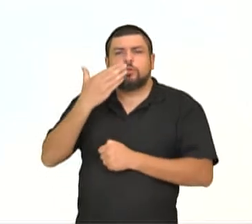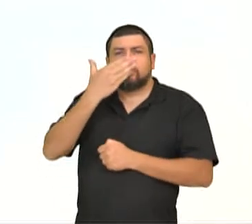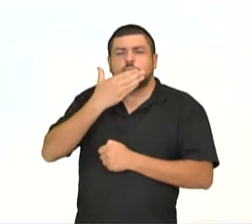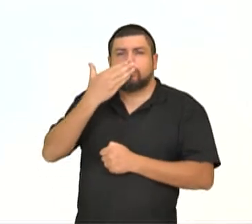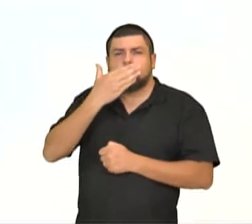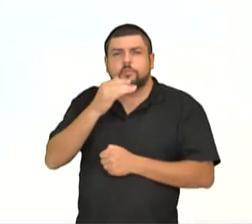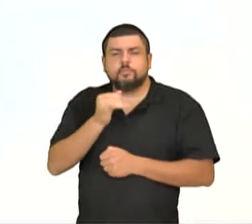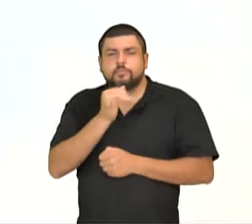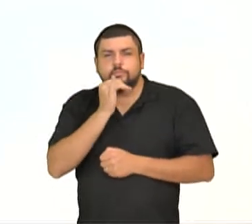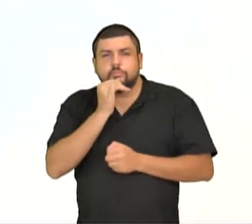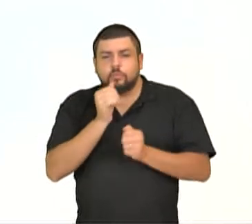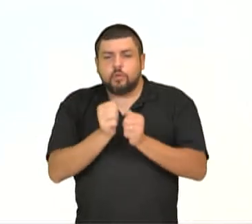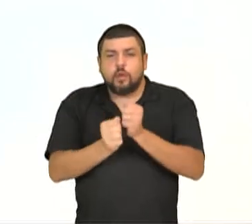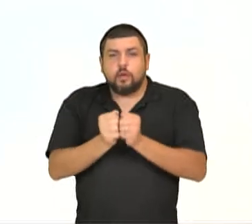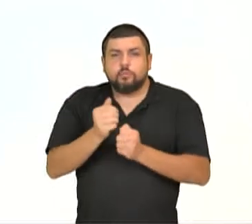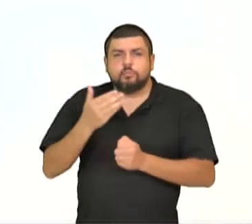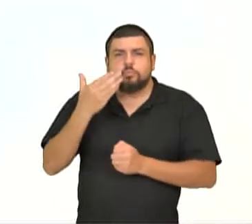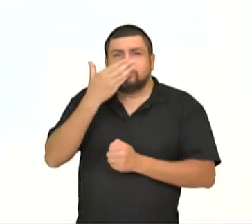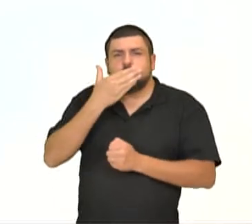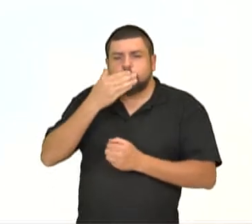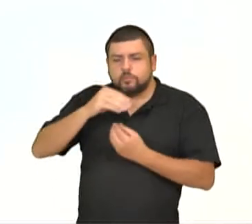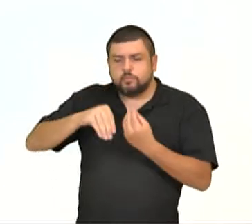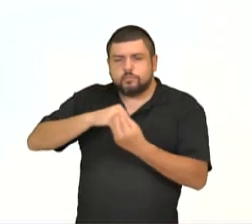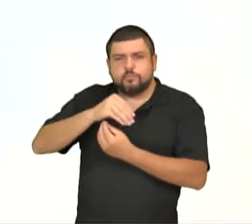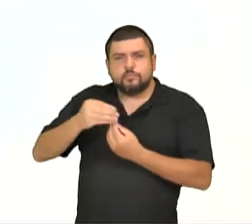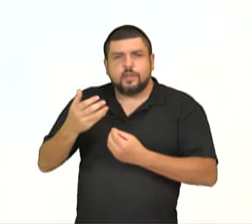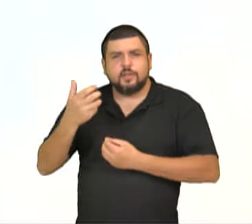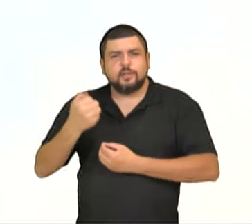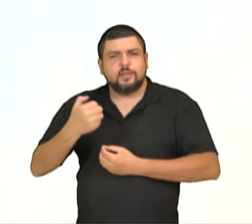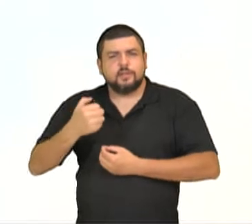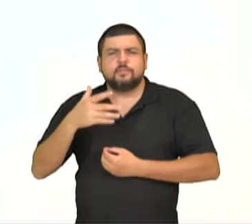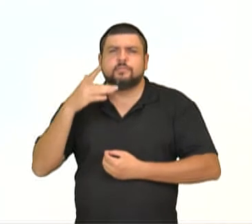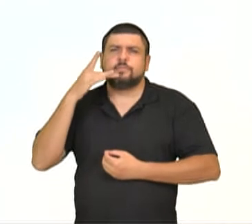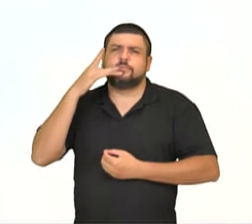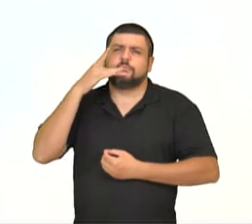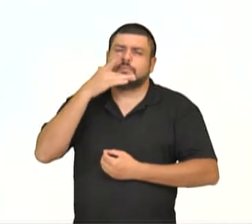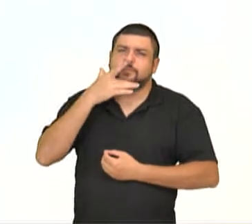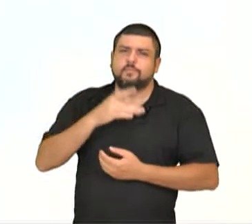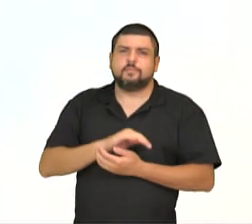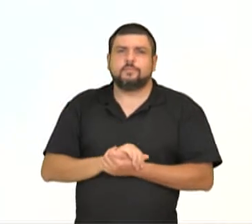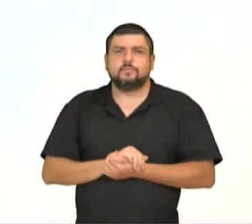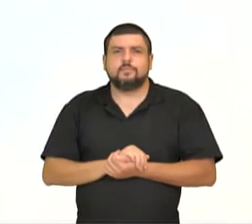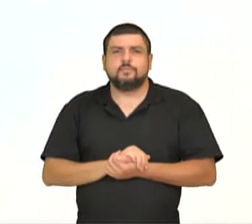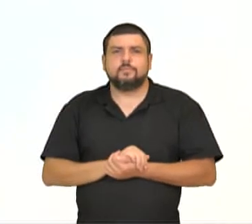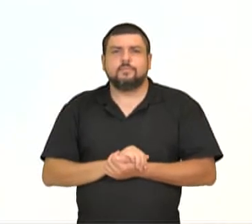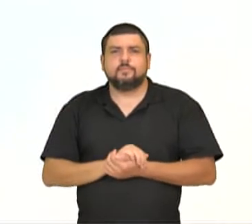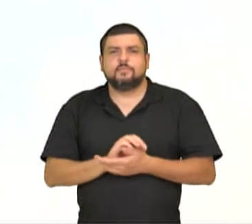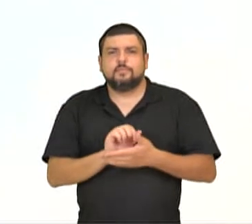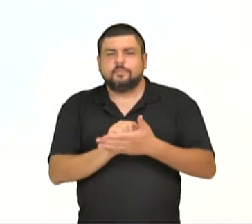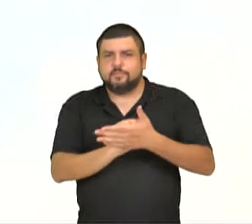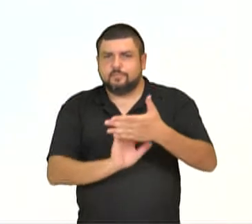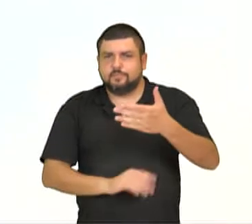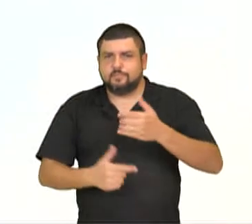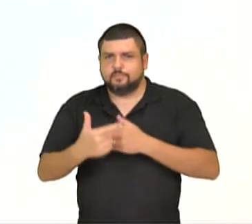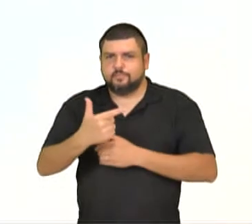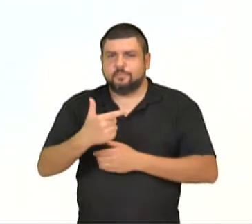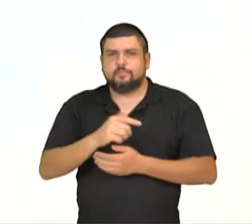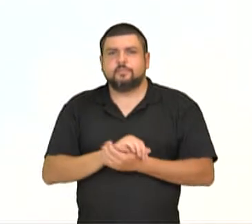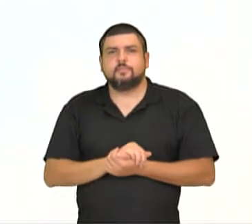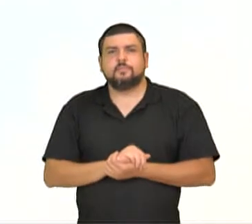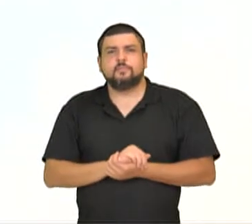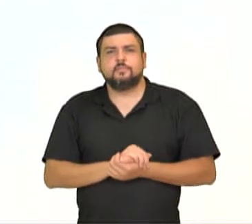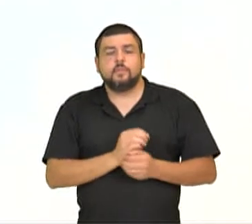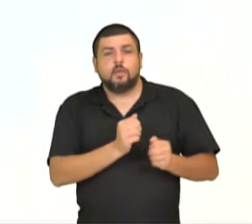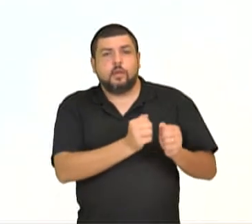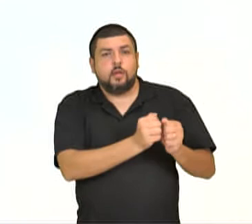como o arroz doce ou o arroz de leite. Uma delícia, né? Atividade 2 para você. O arroz